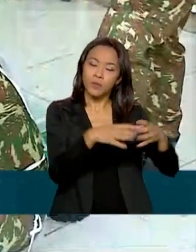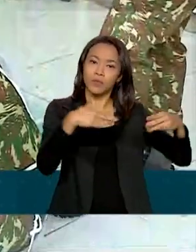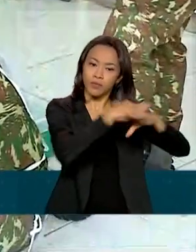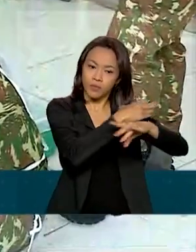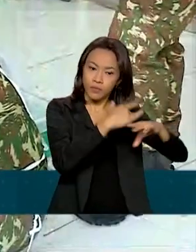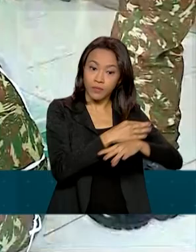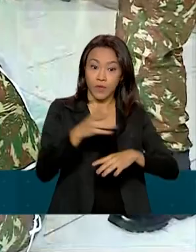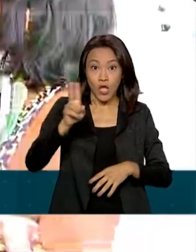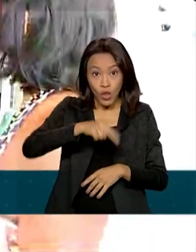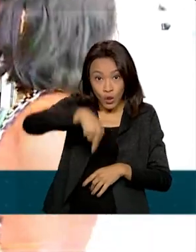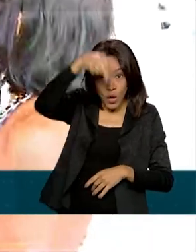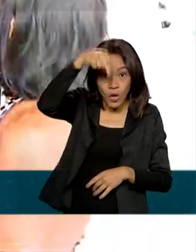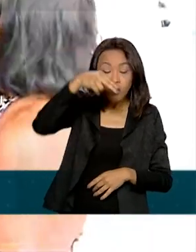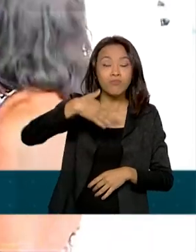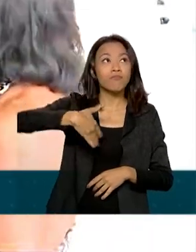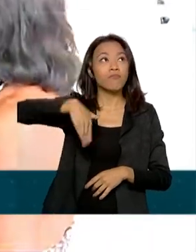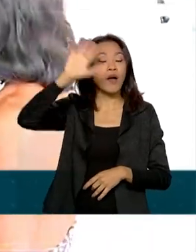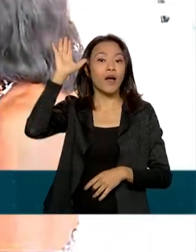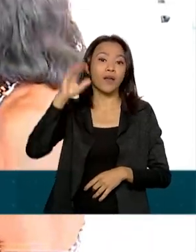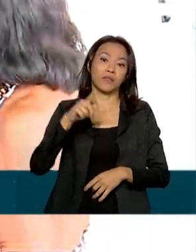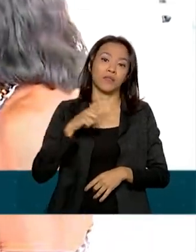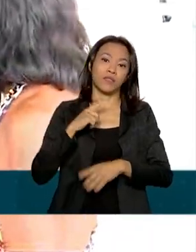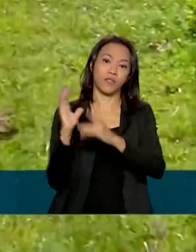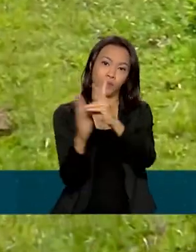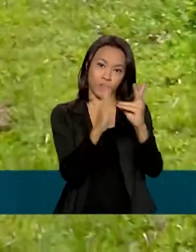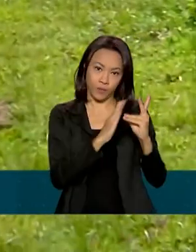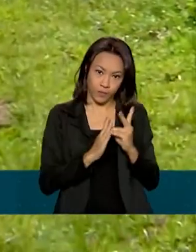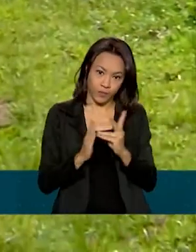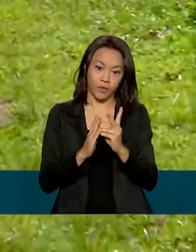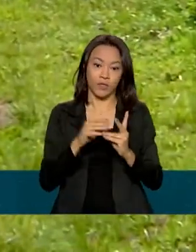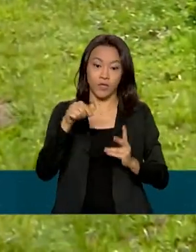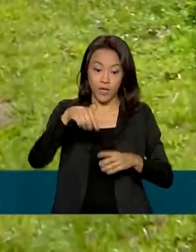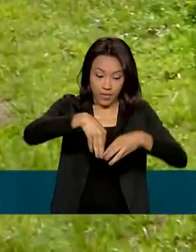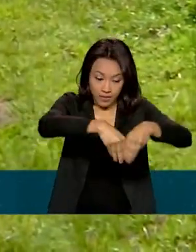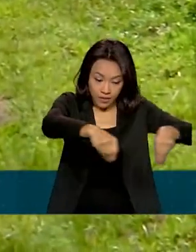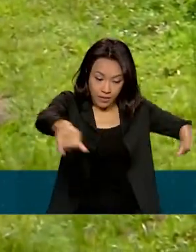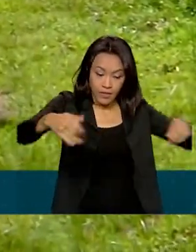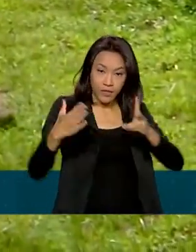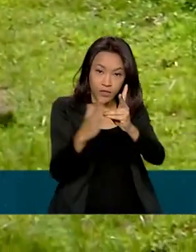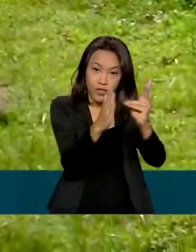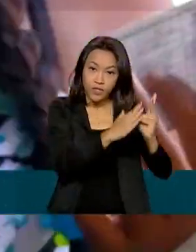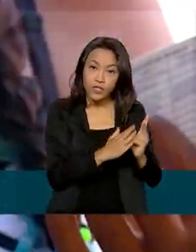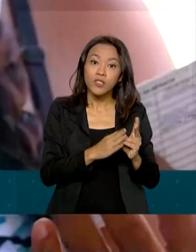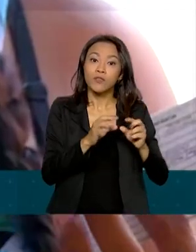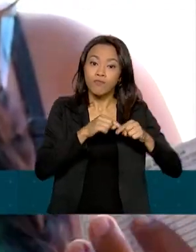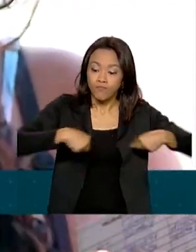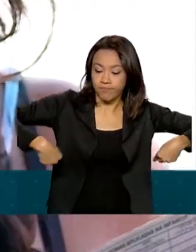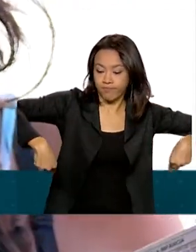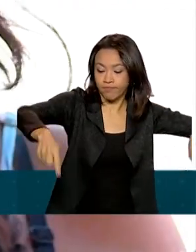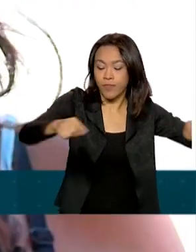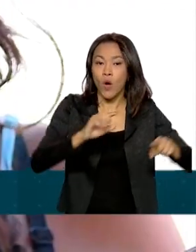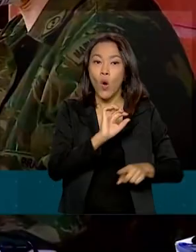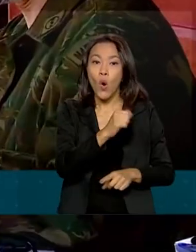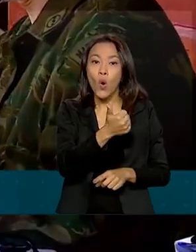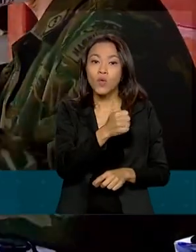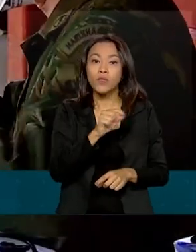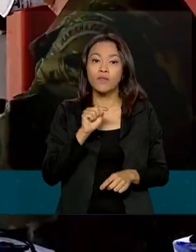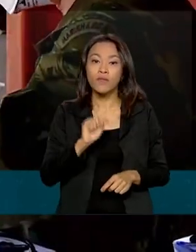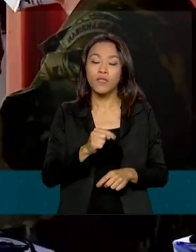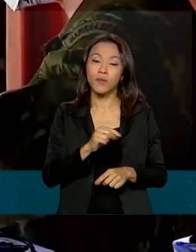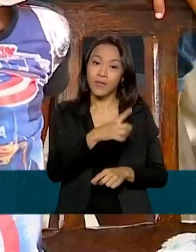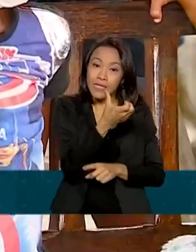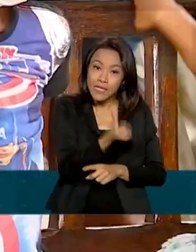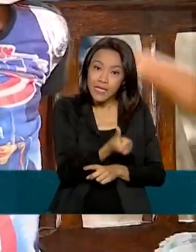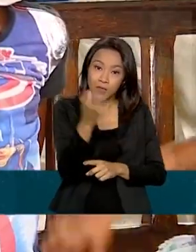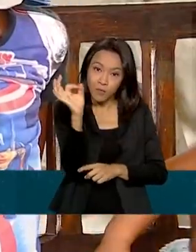norte é a que concentra o maior número de indivíduos. As terras indígenas ocupam cerca de 11,6%